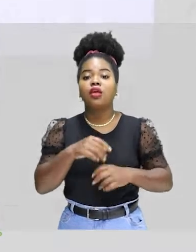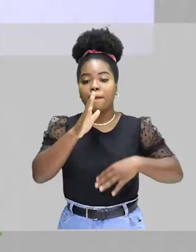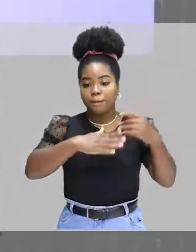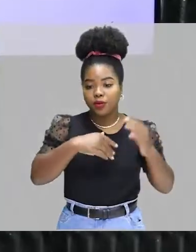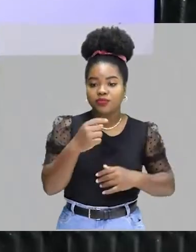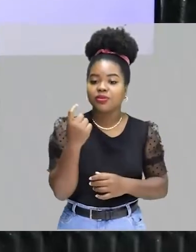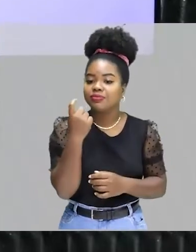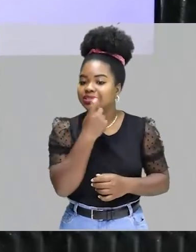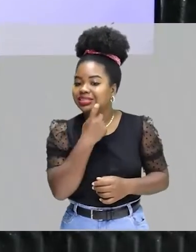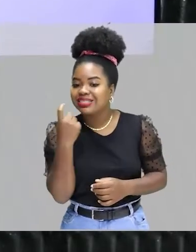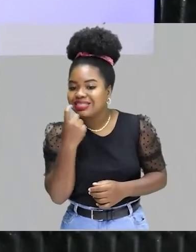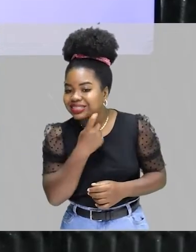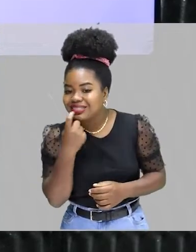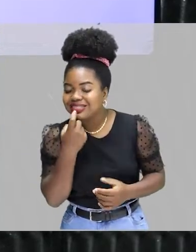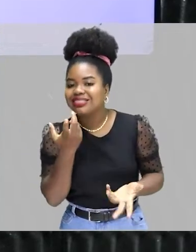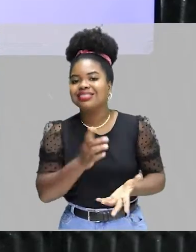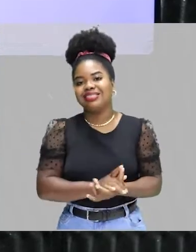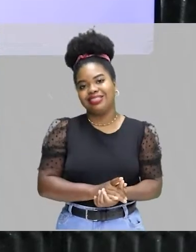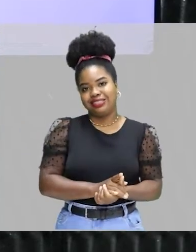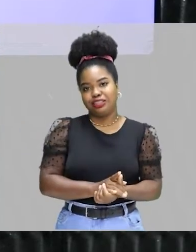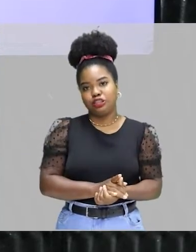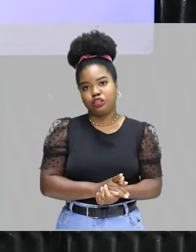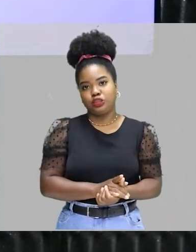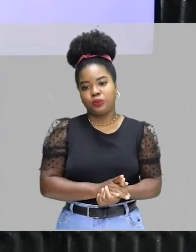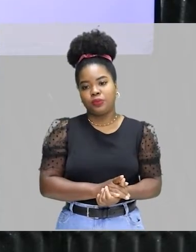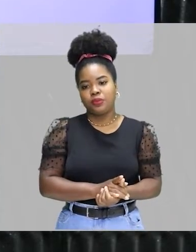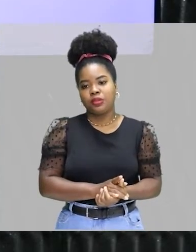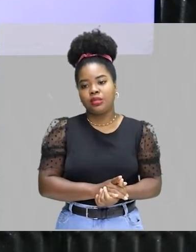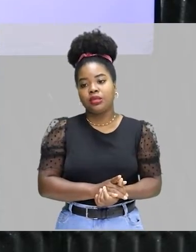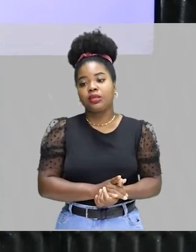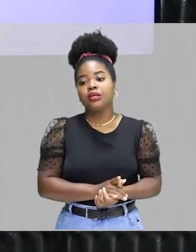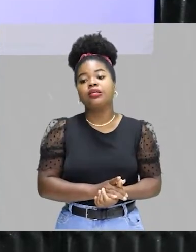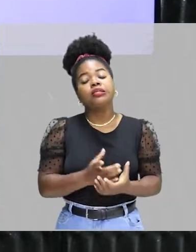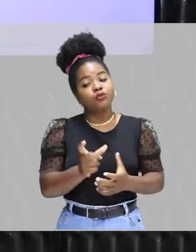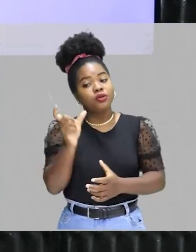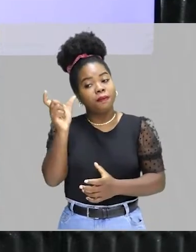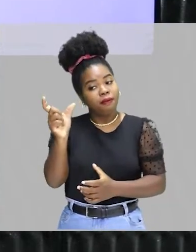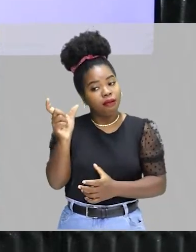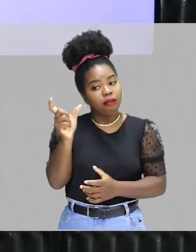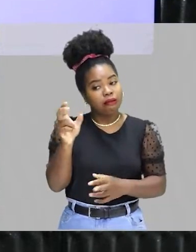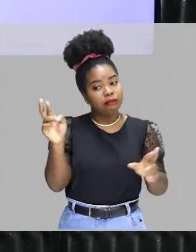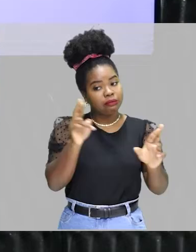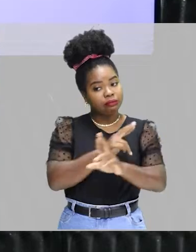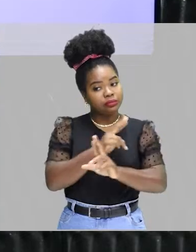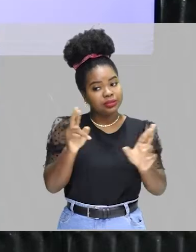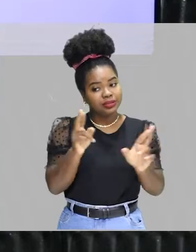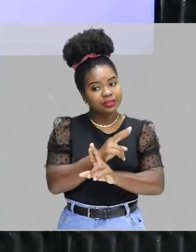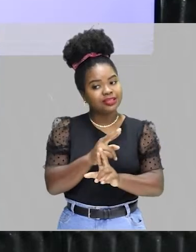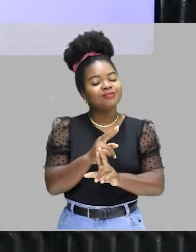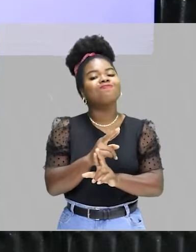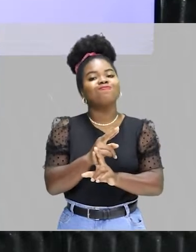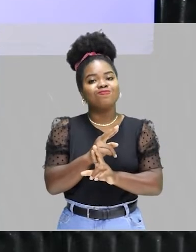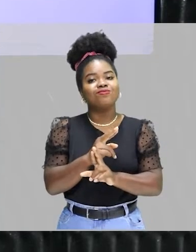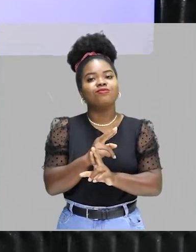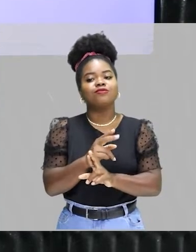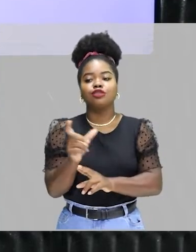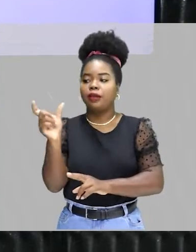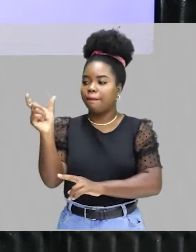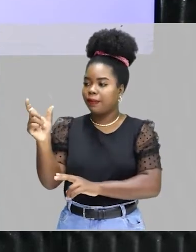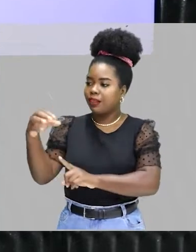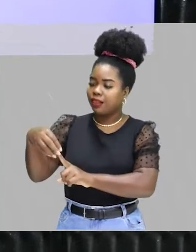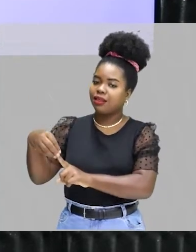dentadura, dentário, são palavras que advêm da palavra primitiva dente. Então,